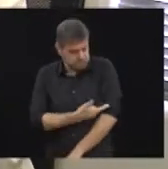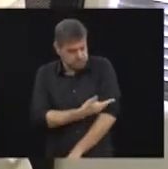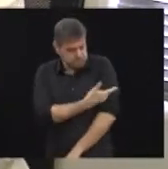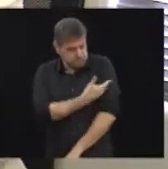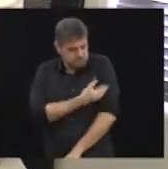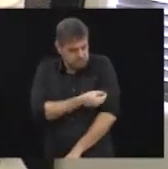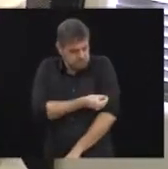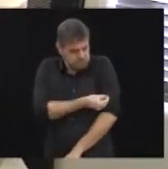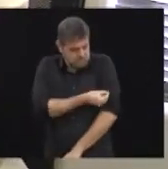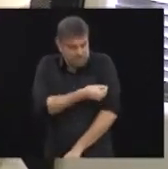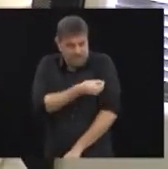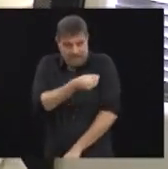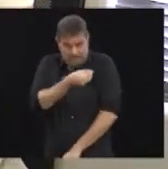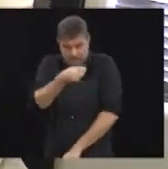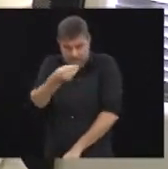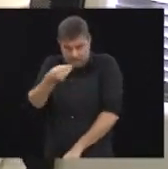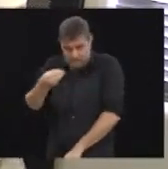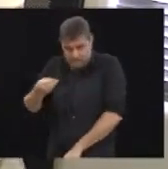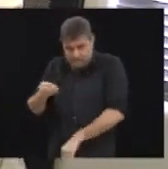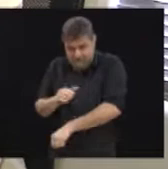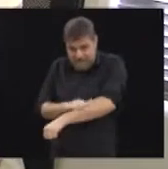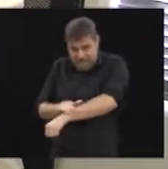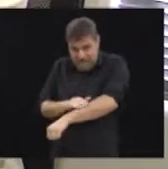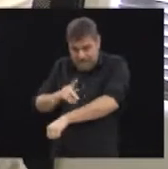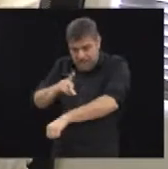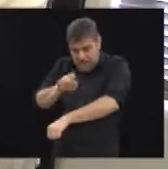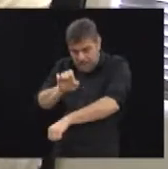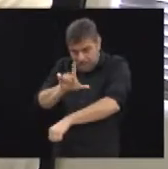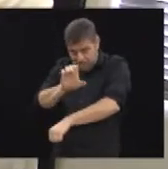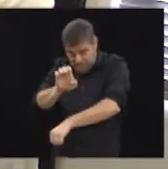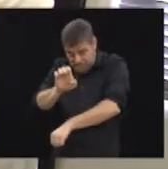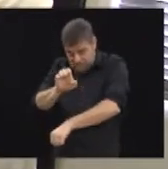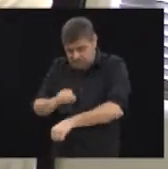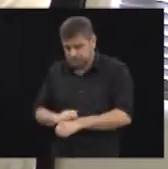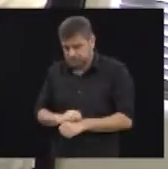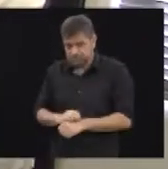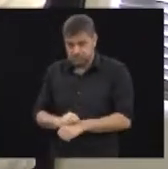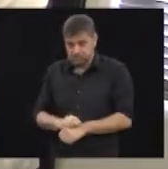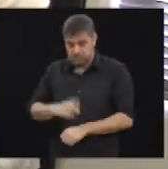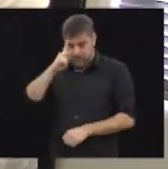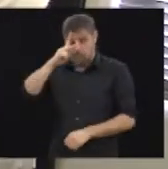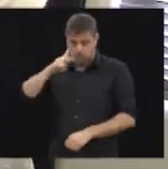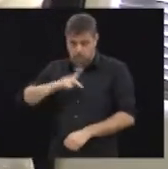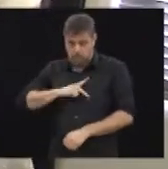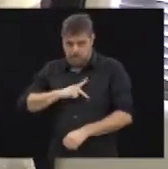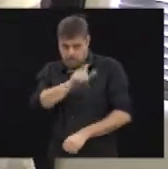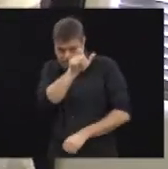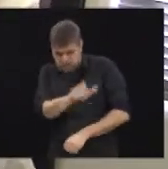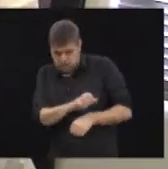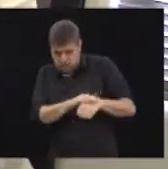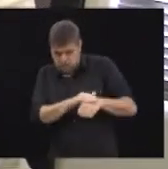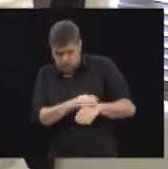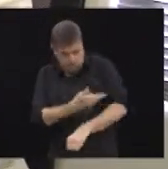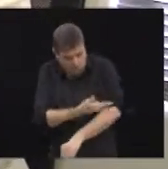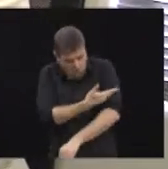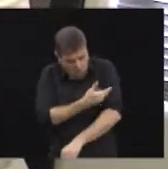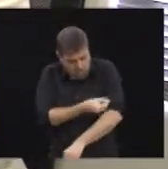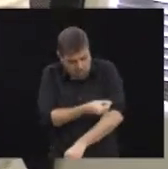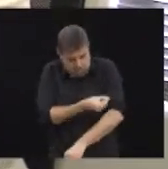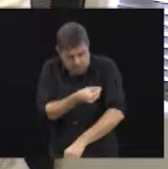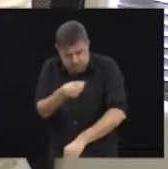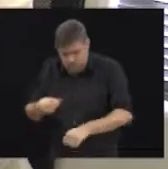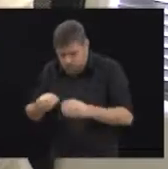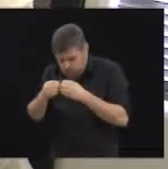gente faz? A gente pega um pedacinho de pele sã da mesma pessoa, que a gente chama de autólogo,